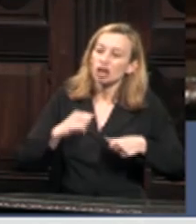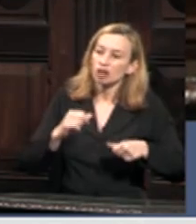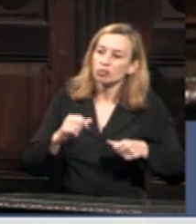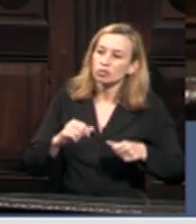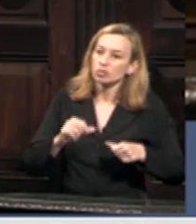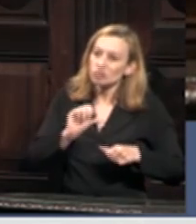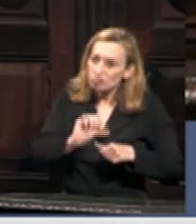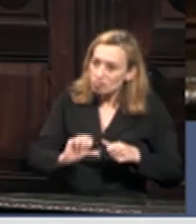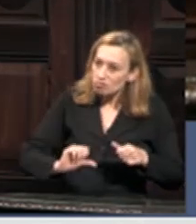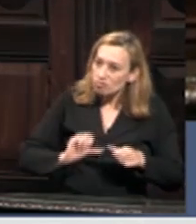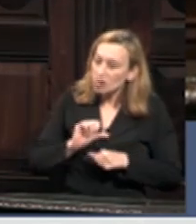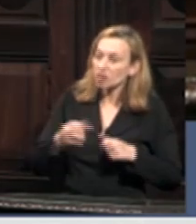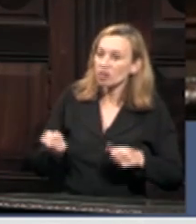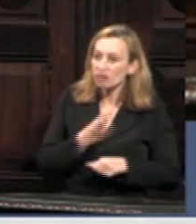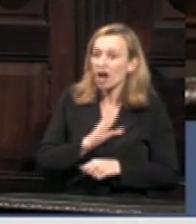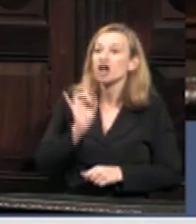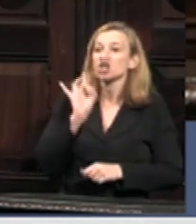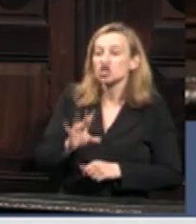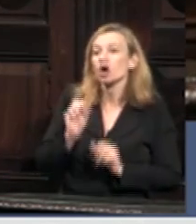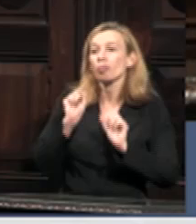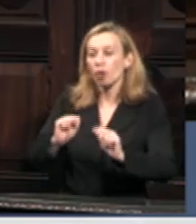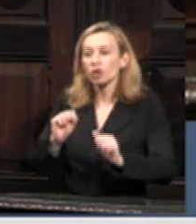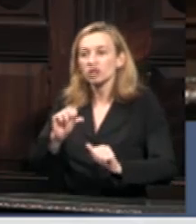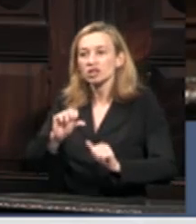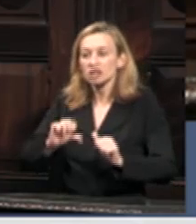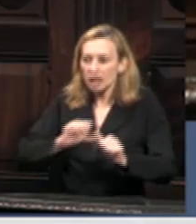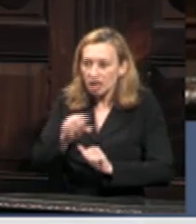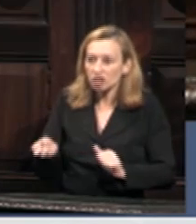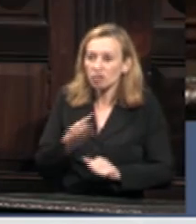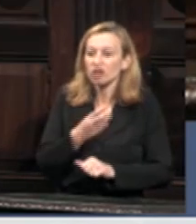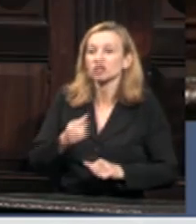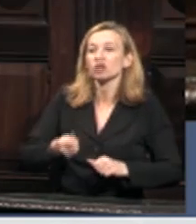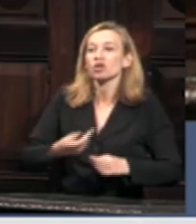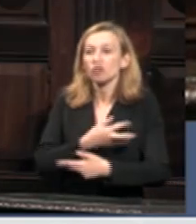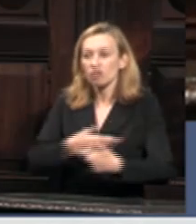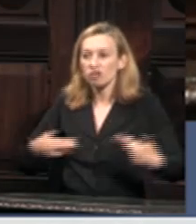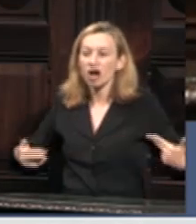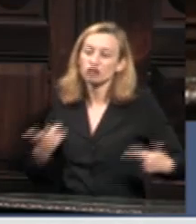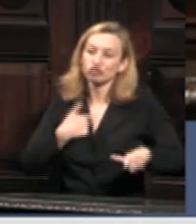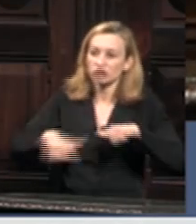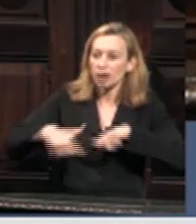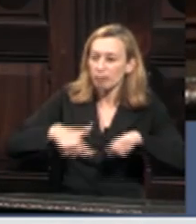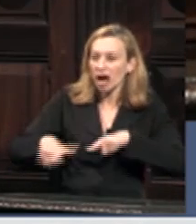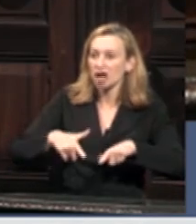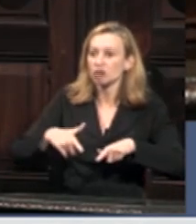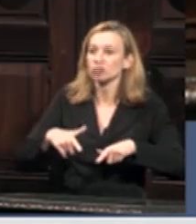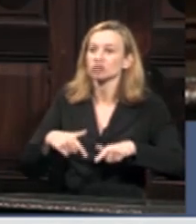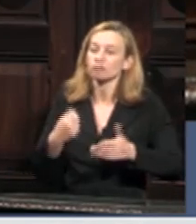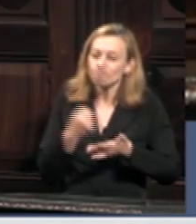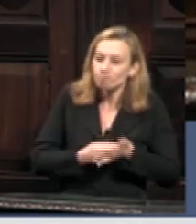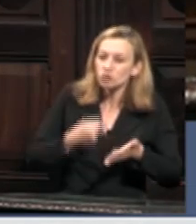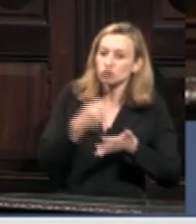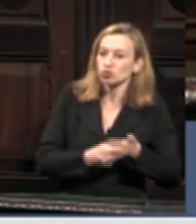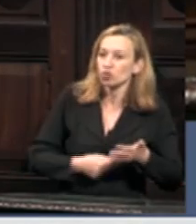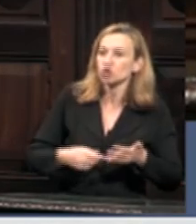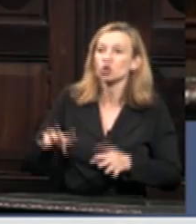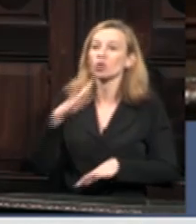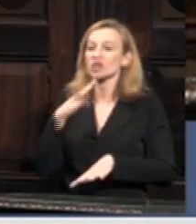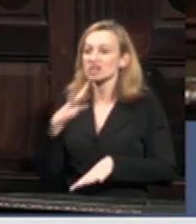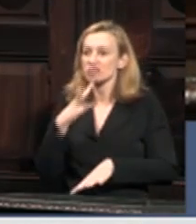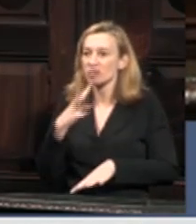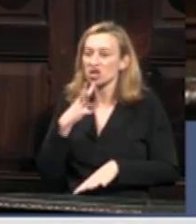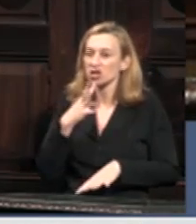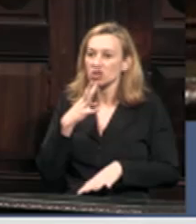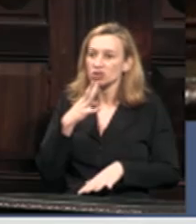E essa página só pode ser virada com muito trabalho, com dedicação e com